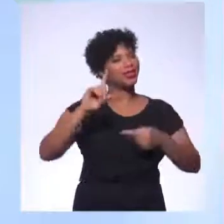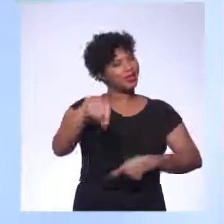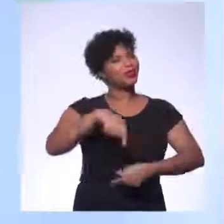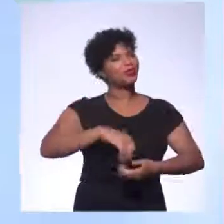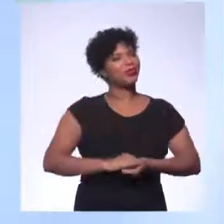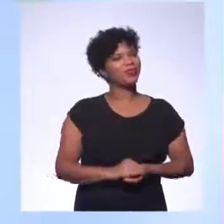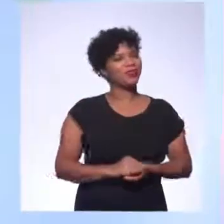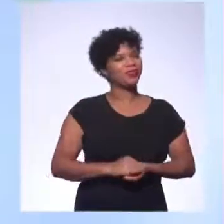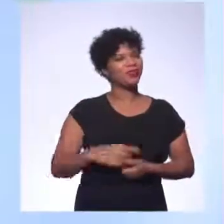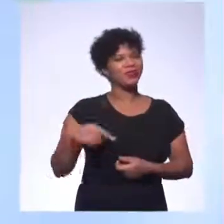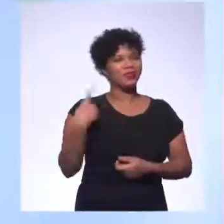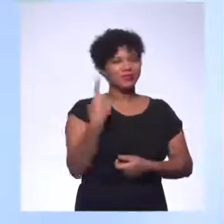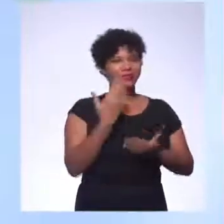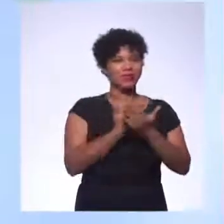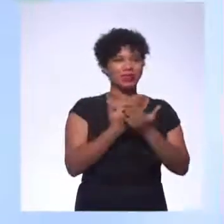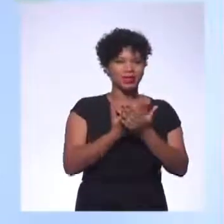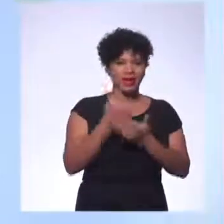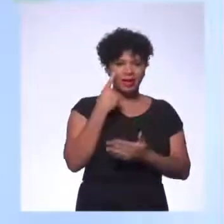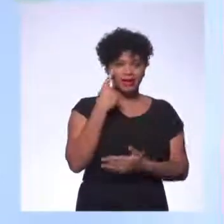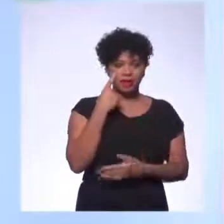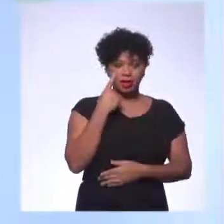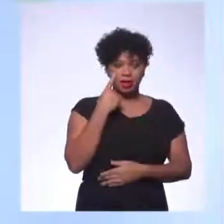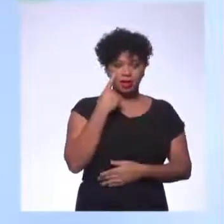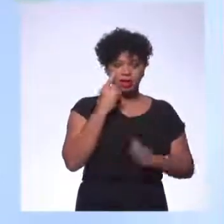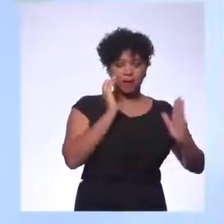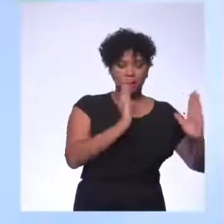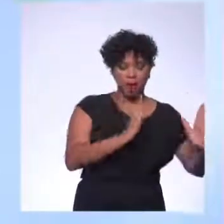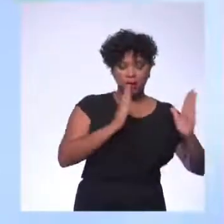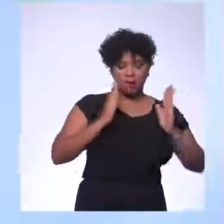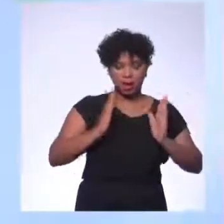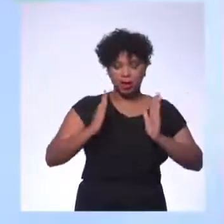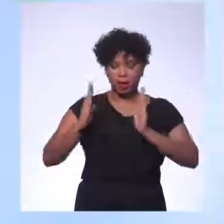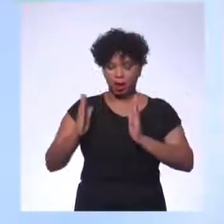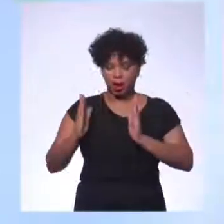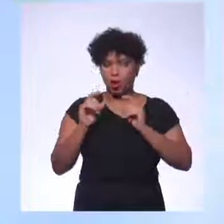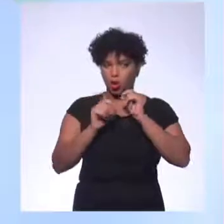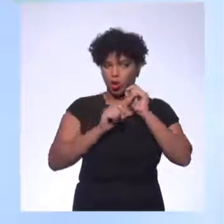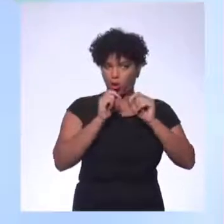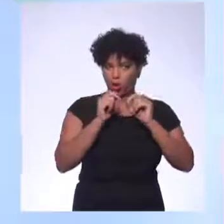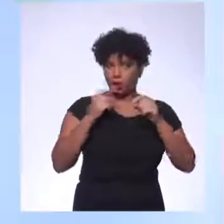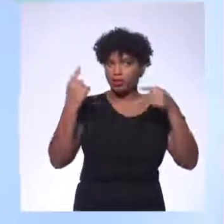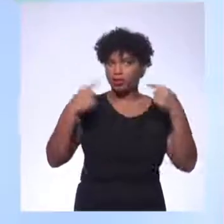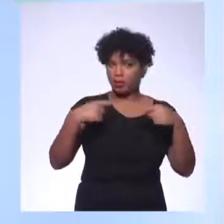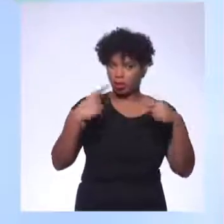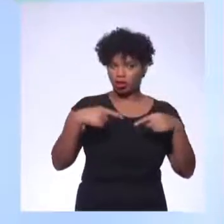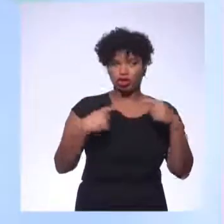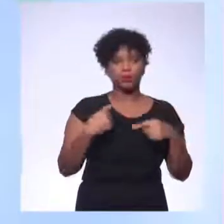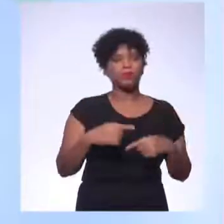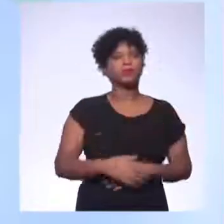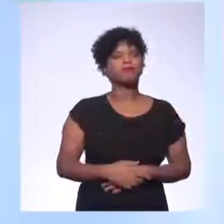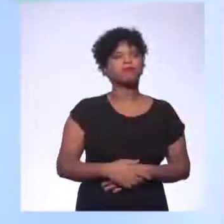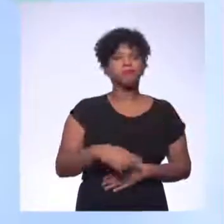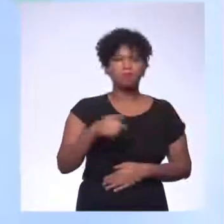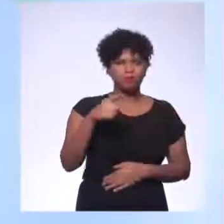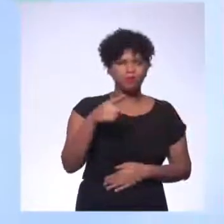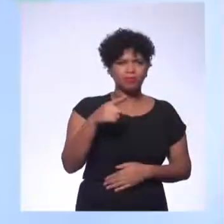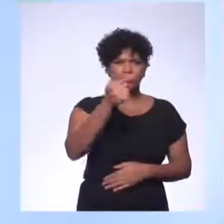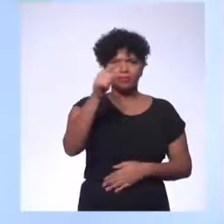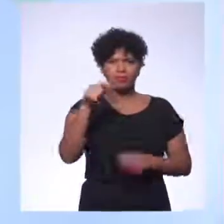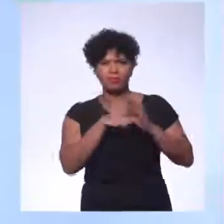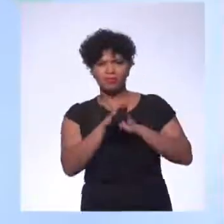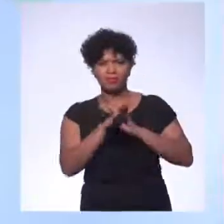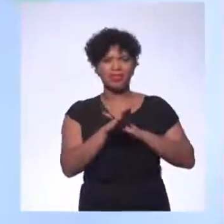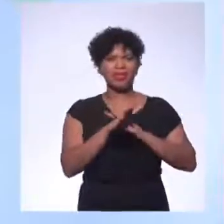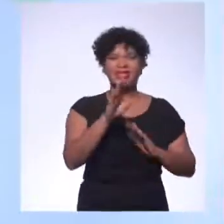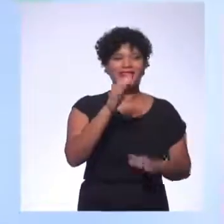ok? Então, vamos trabalhar aí as fases do debate, o que eu preciso ter. Você costuma, então, já ia fazer outra pergunta, olha